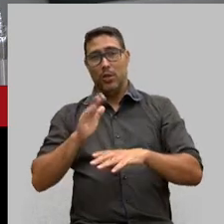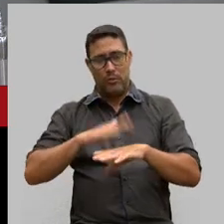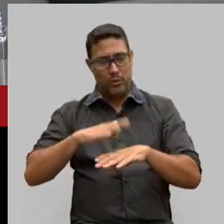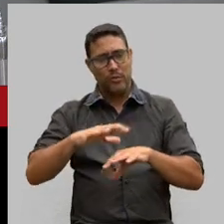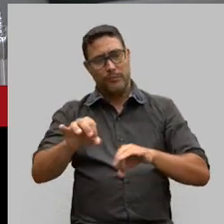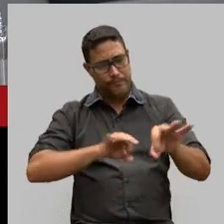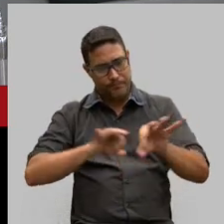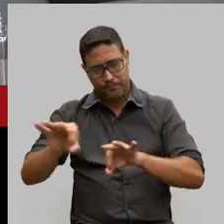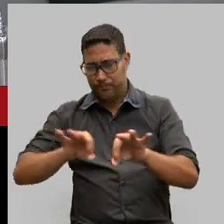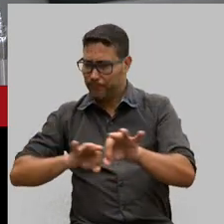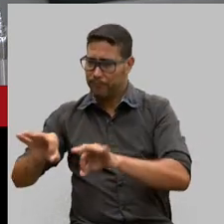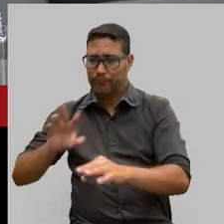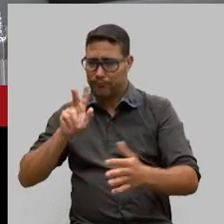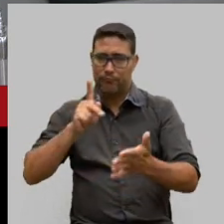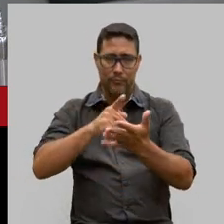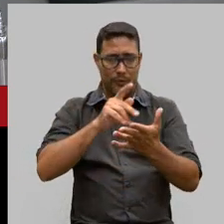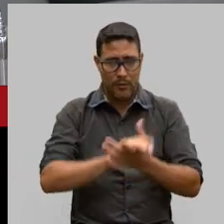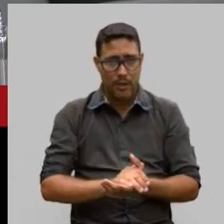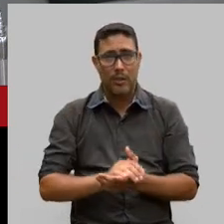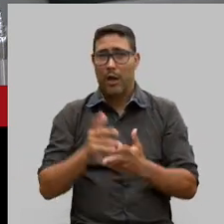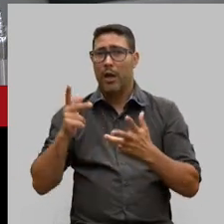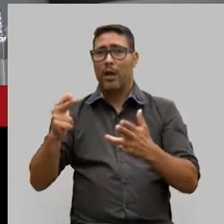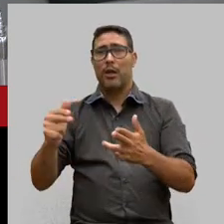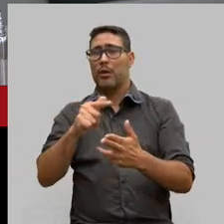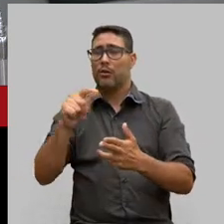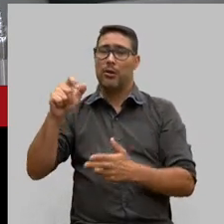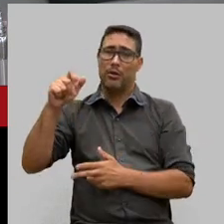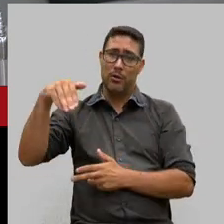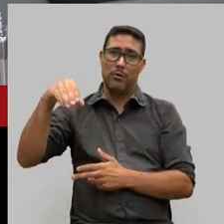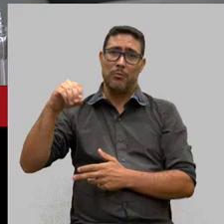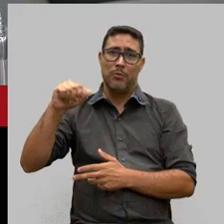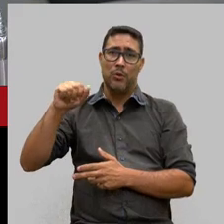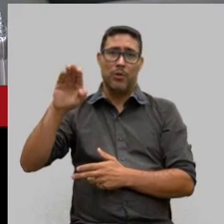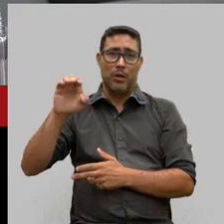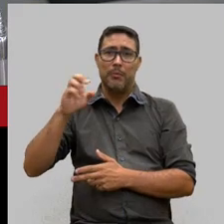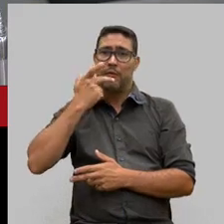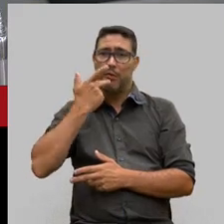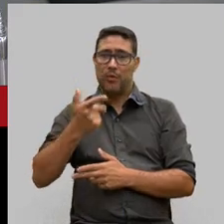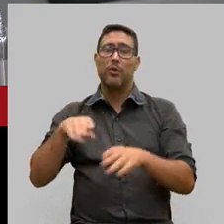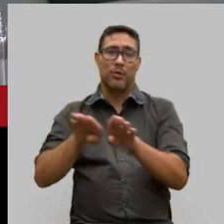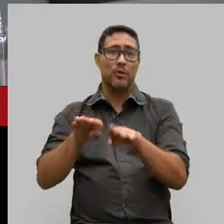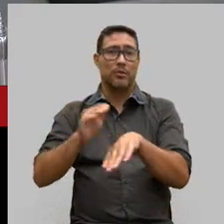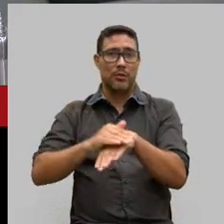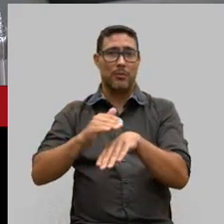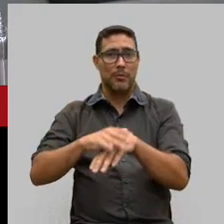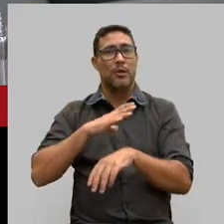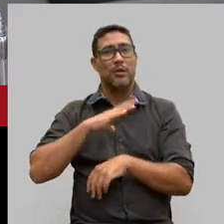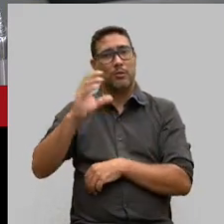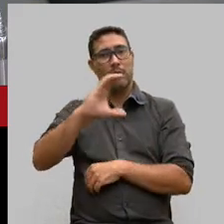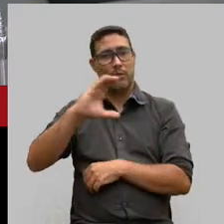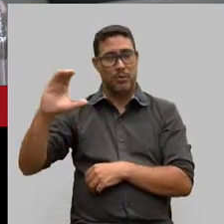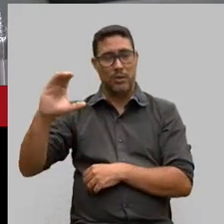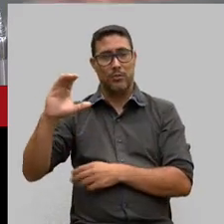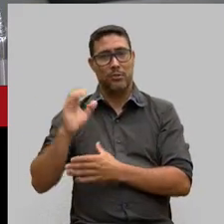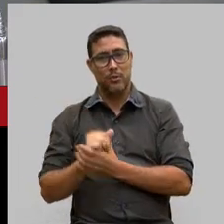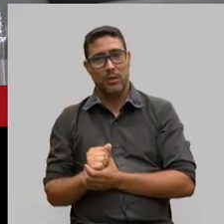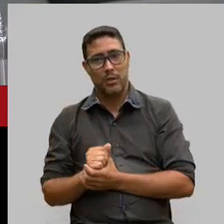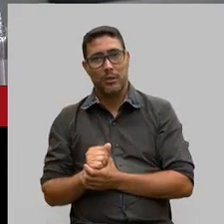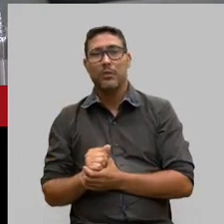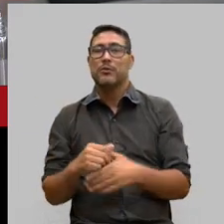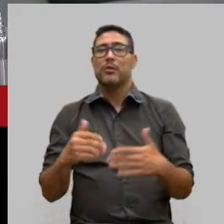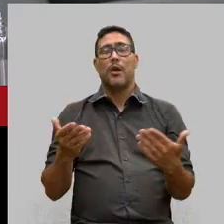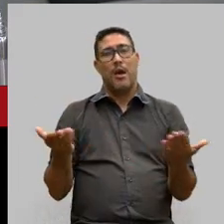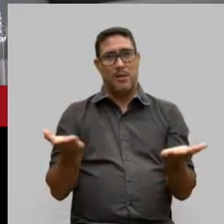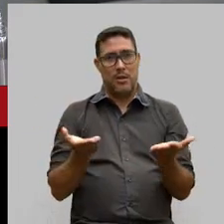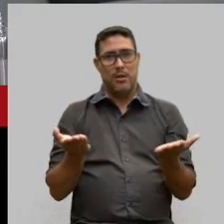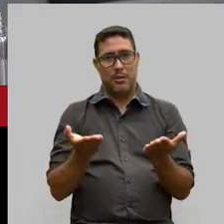de verdade né porque igual o Nobre colega da Moab falou né que a qual eu também sou coordenadora Eh agora é época de